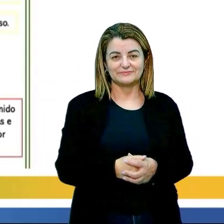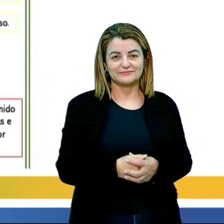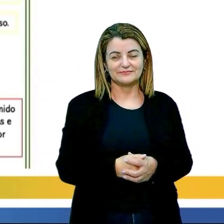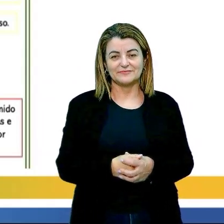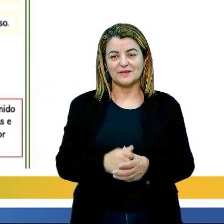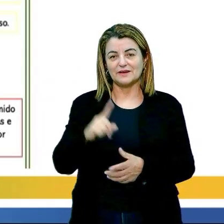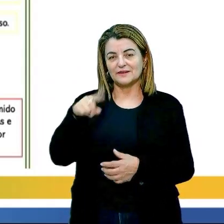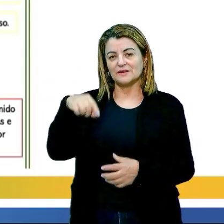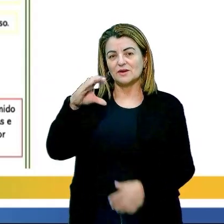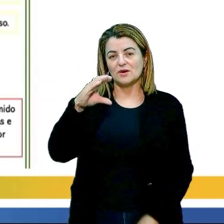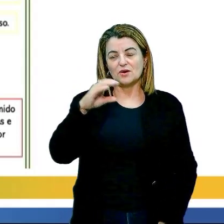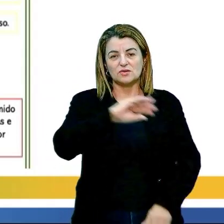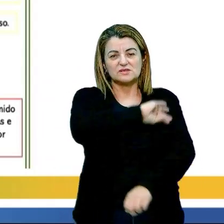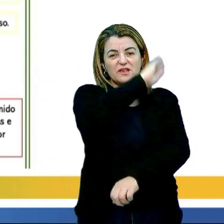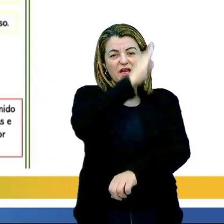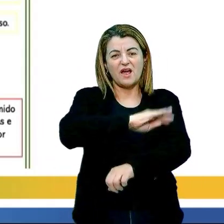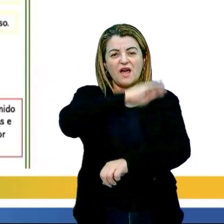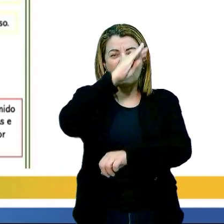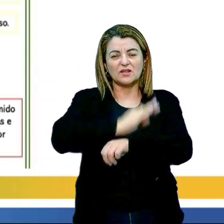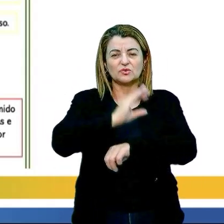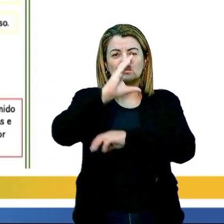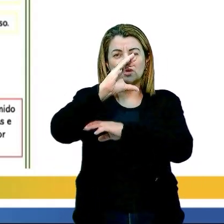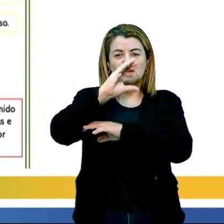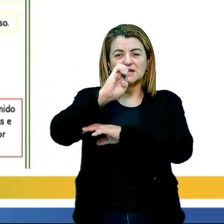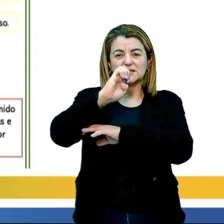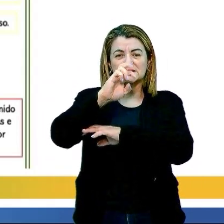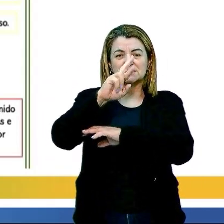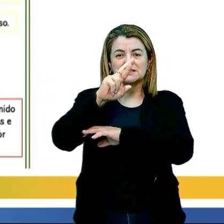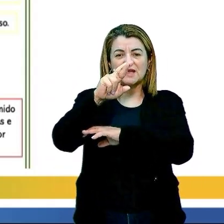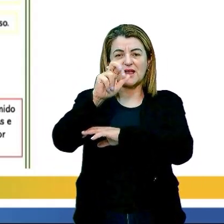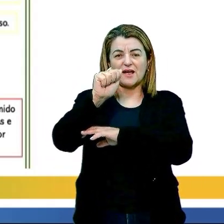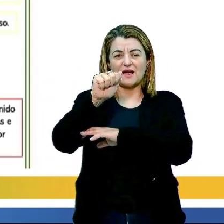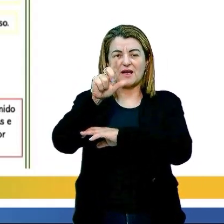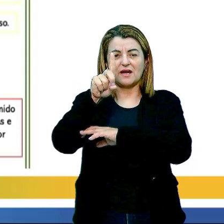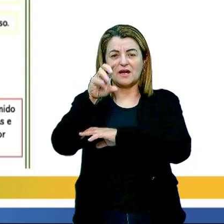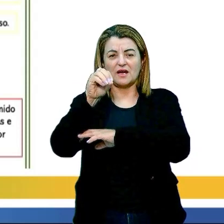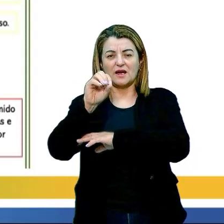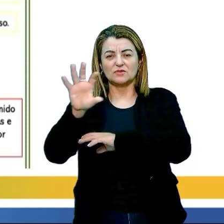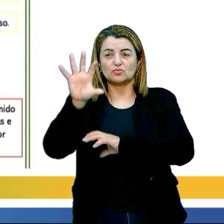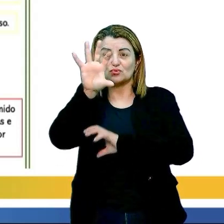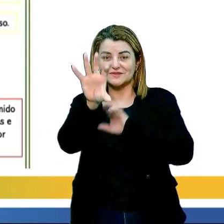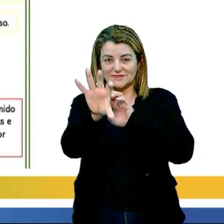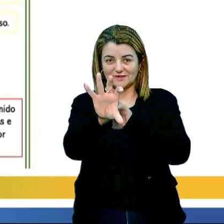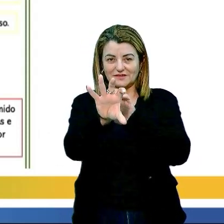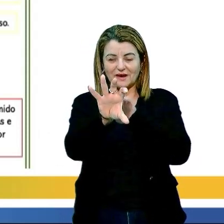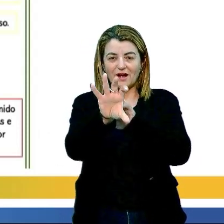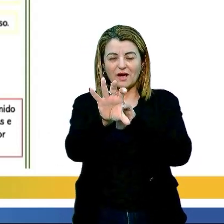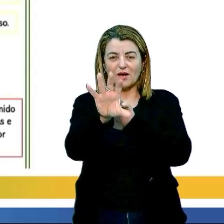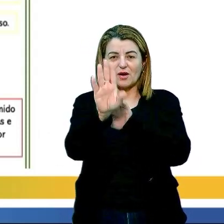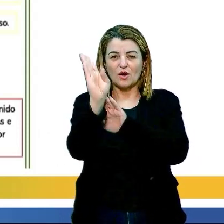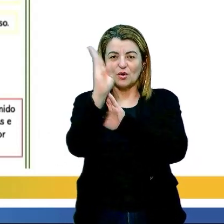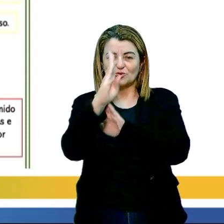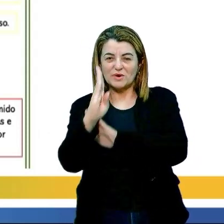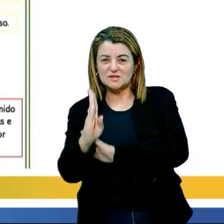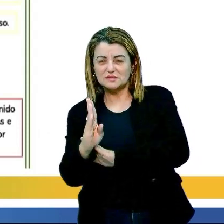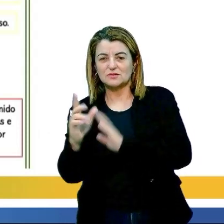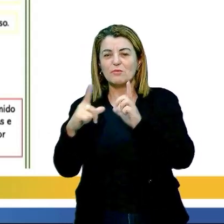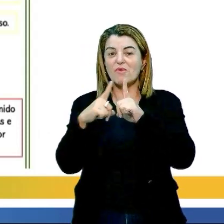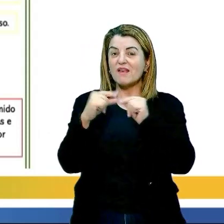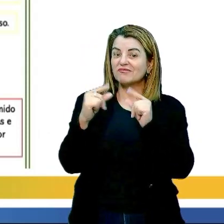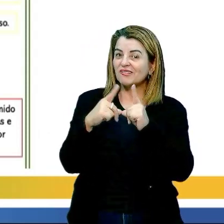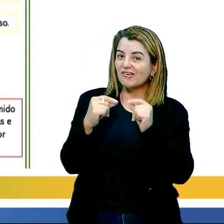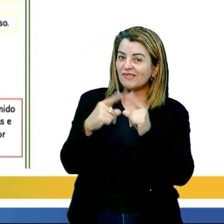E o Cerrado. Cerrado é aquele lá da região central do Brasil,